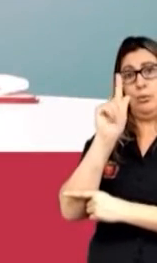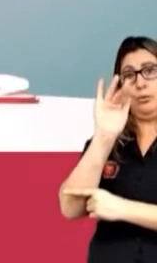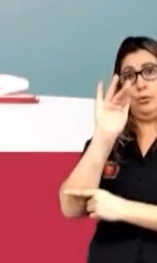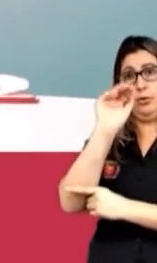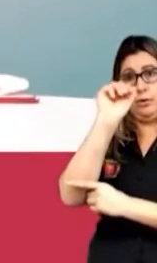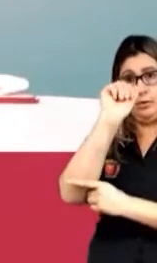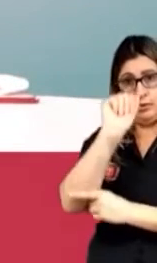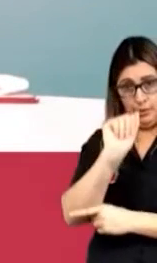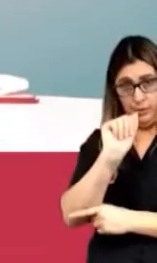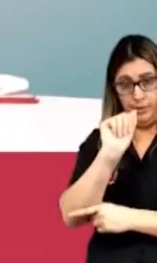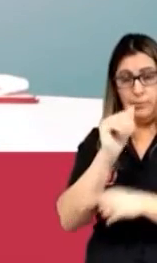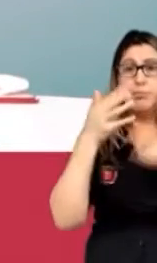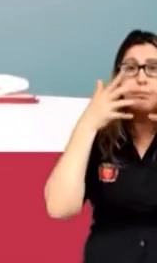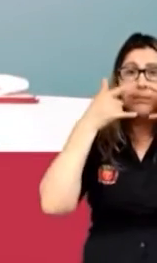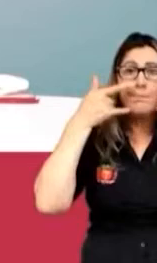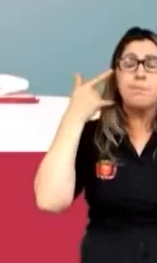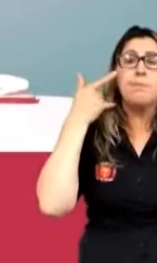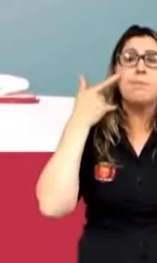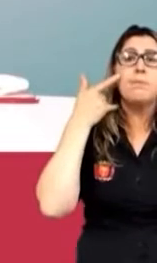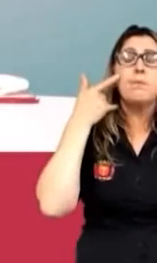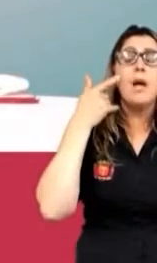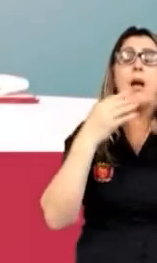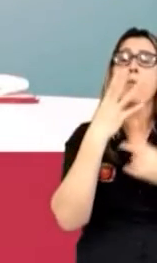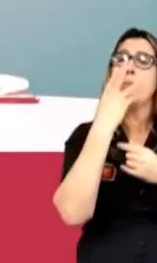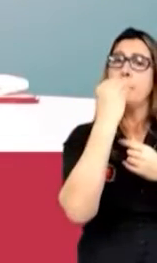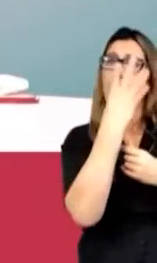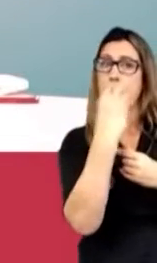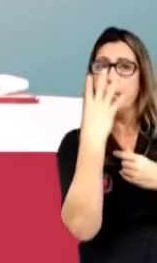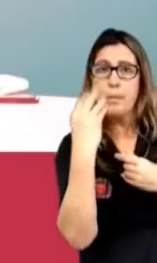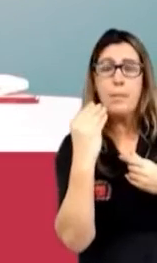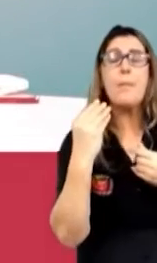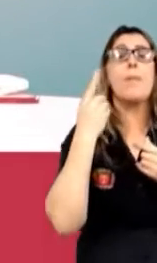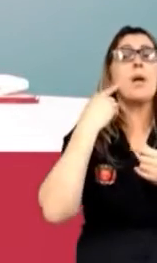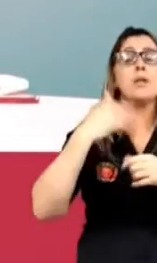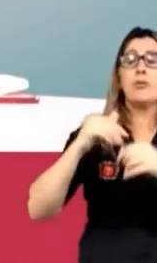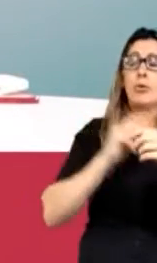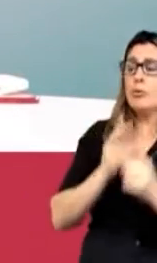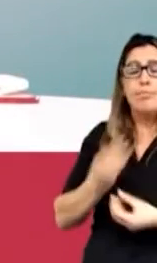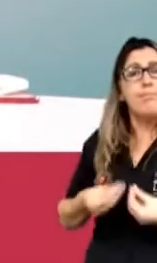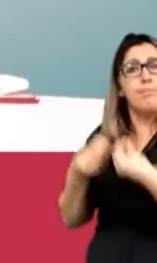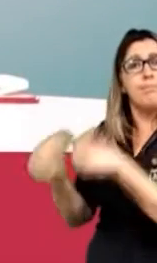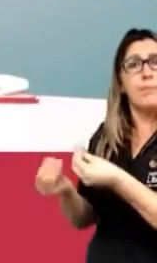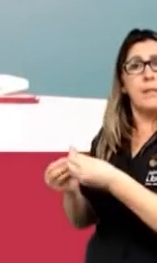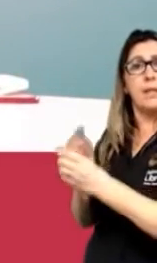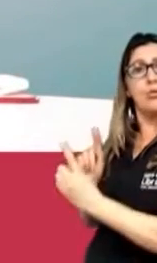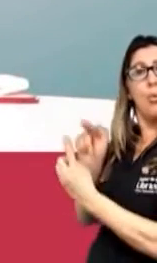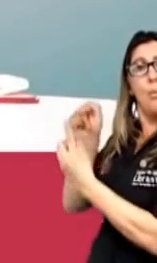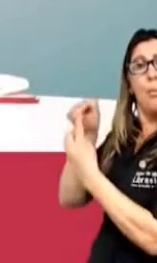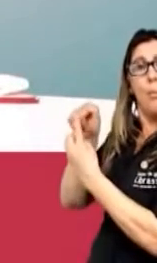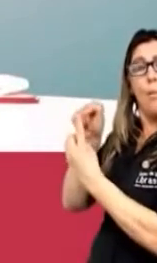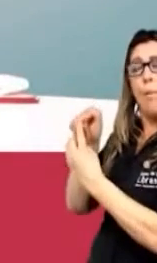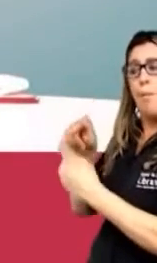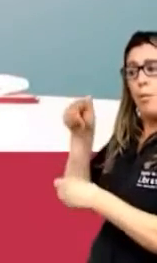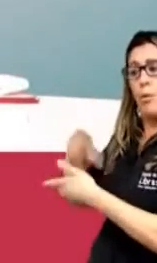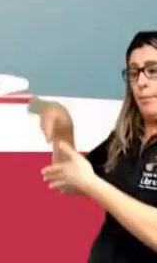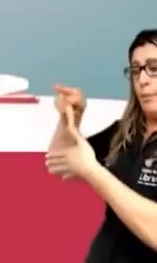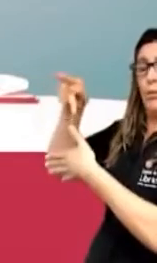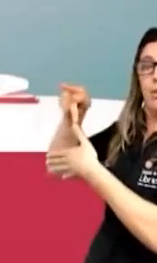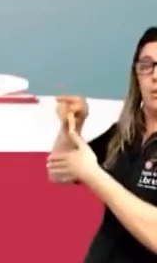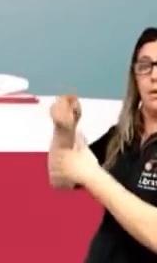é a N95, sejam exclusivamente destinadas aos profissionais de saúde nos vários serviços da